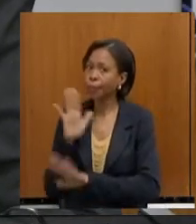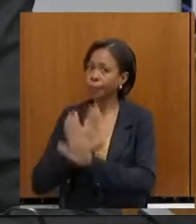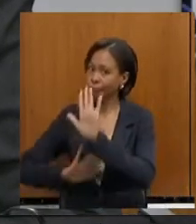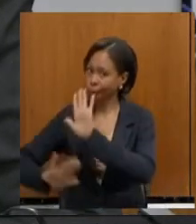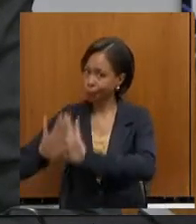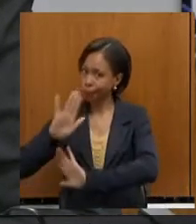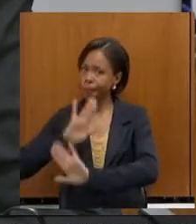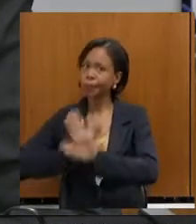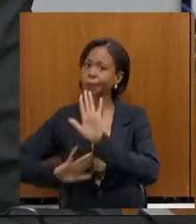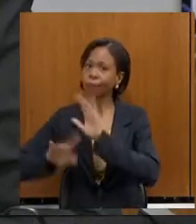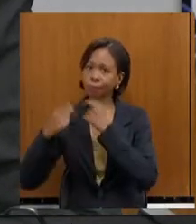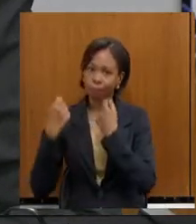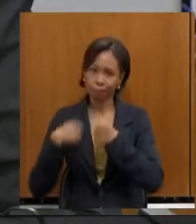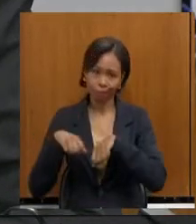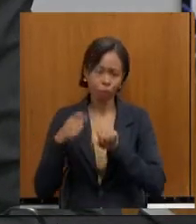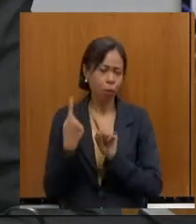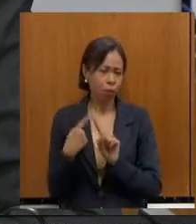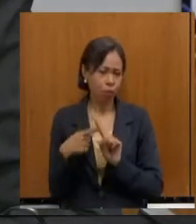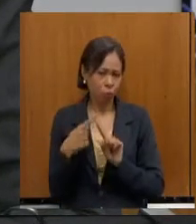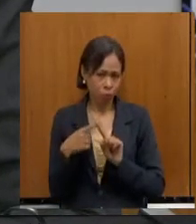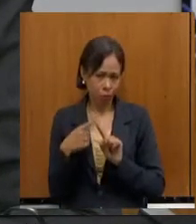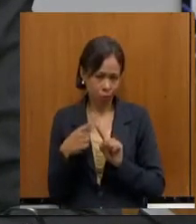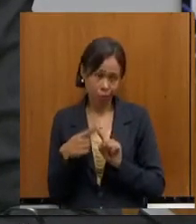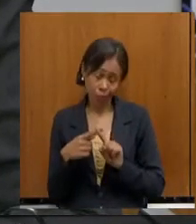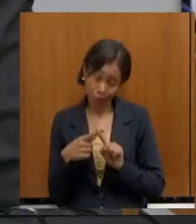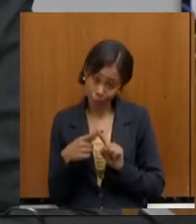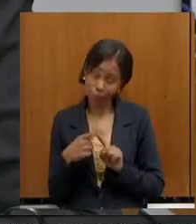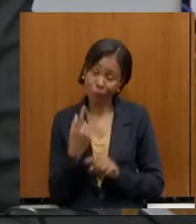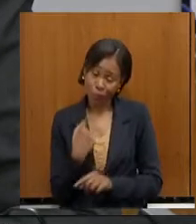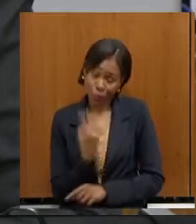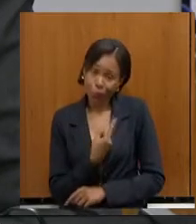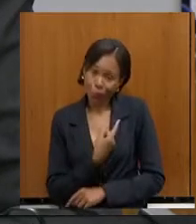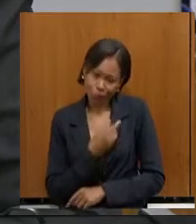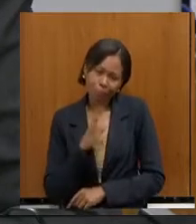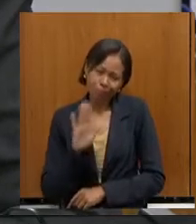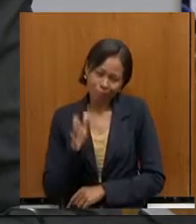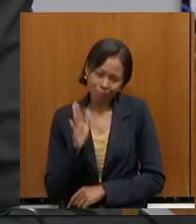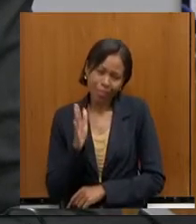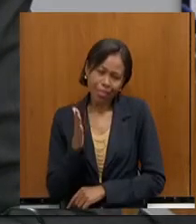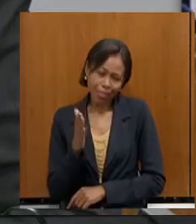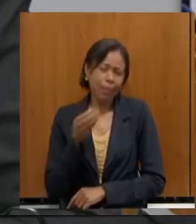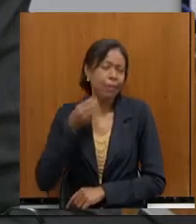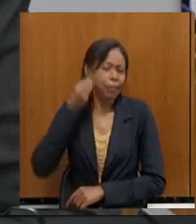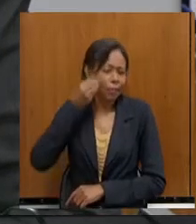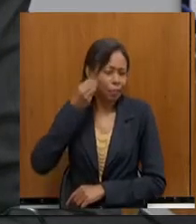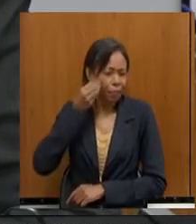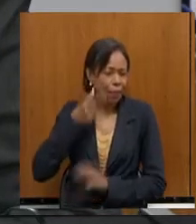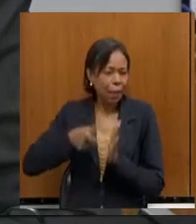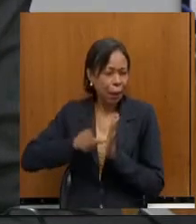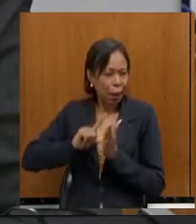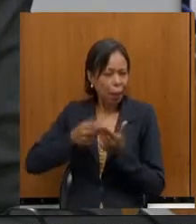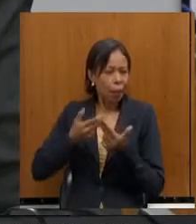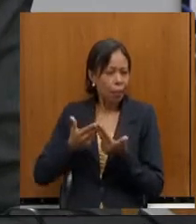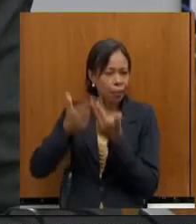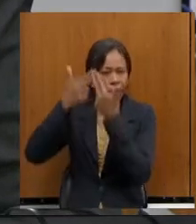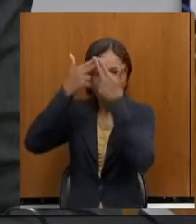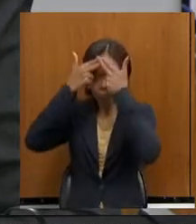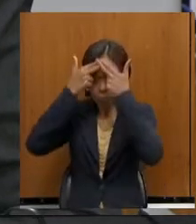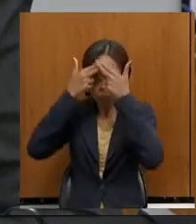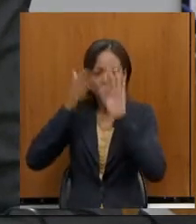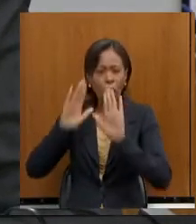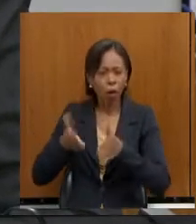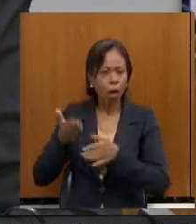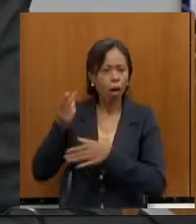porque é aquela história né nós já fomos é feridos aí uma uma vez